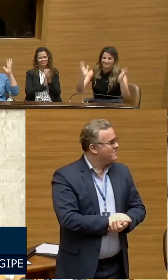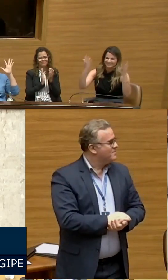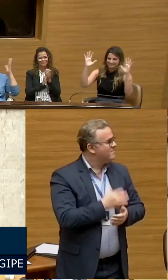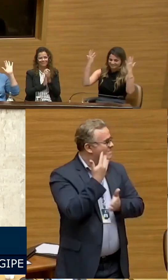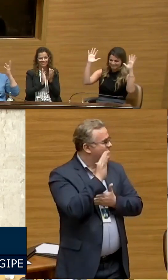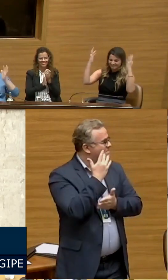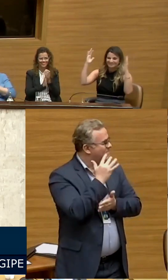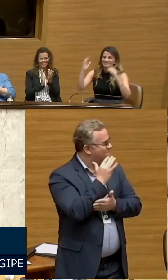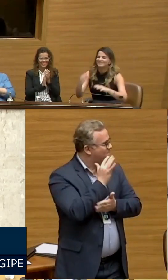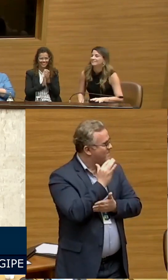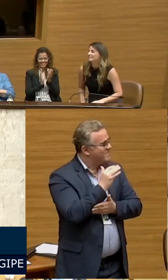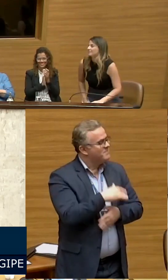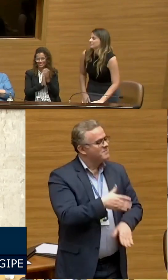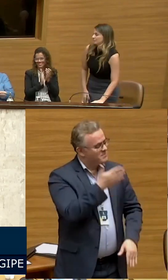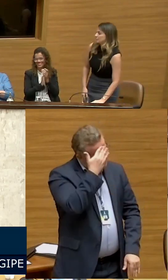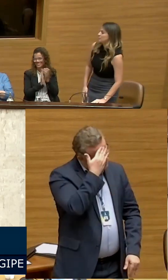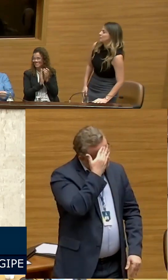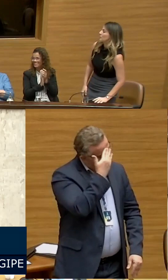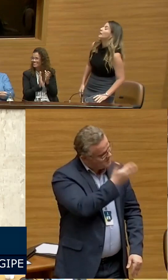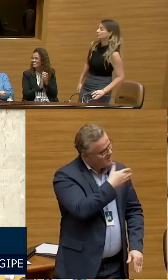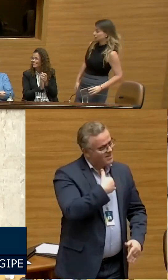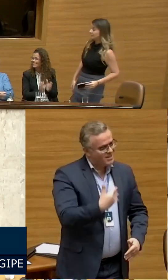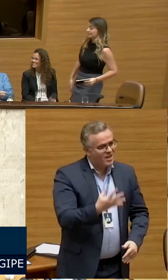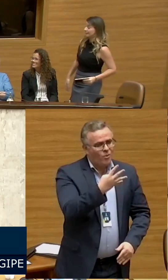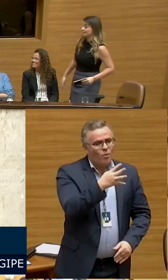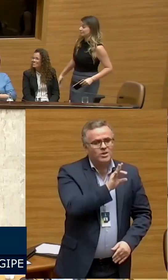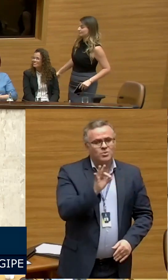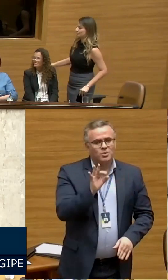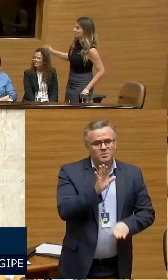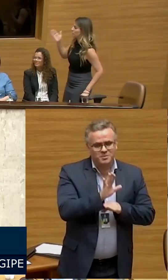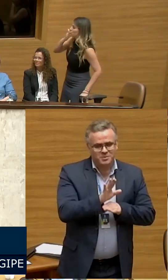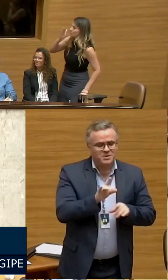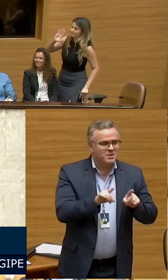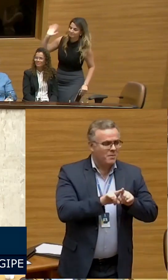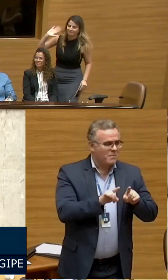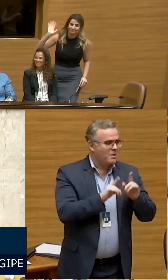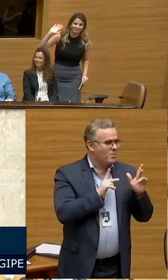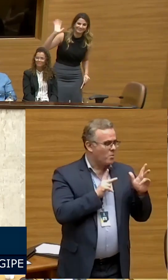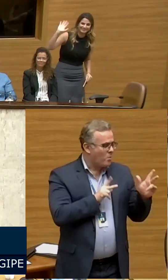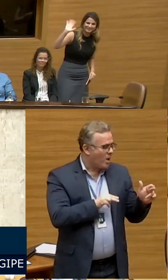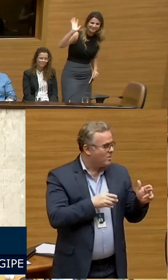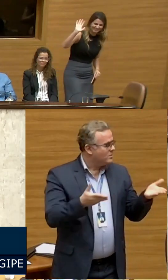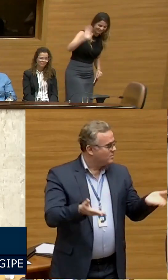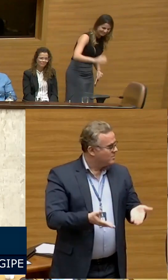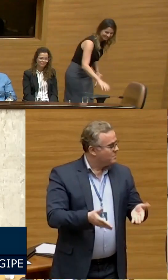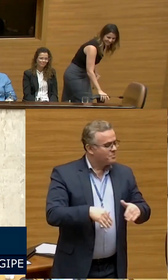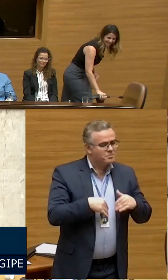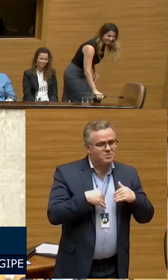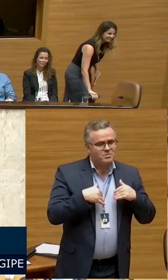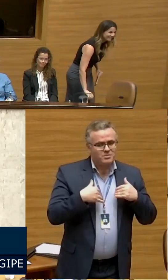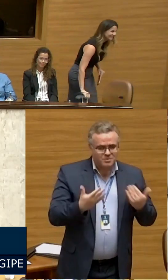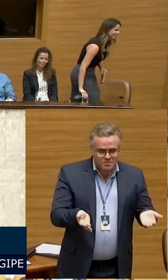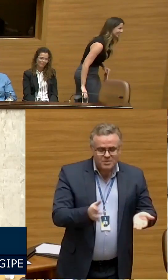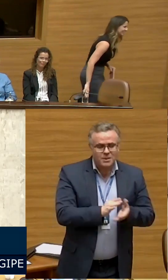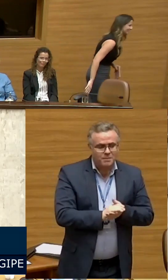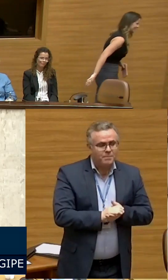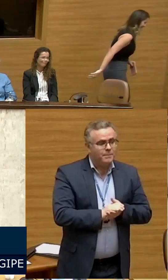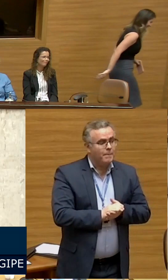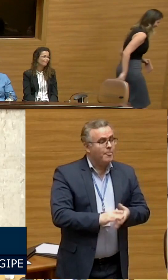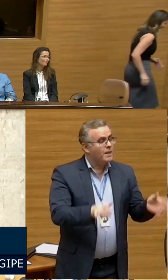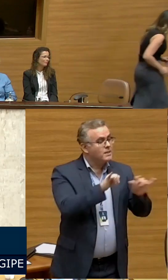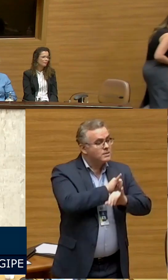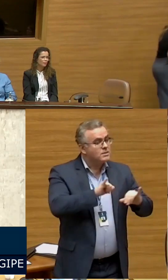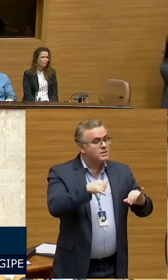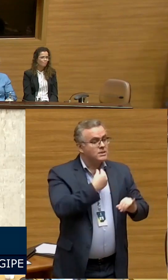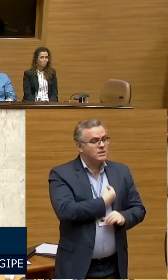Obrigada. Vai ser também às 16 horas, né? Também, no mesmo horário de hoje. Também eu quero registrar a presença